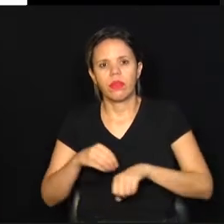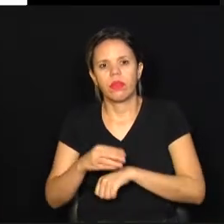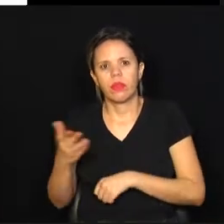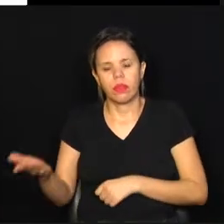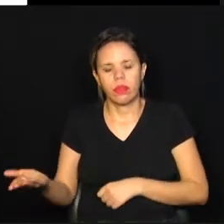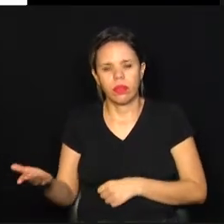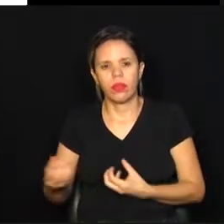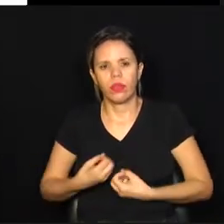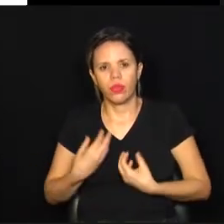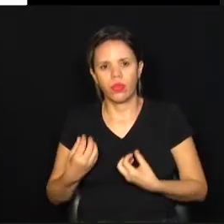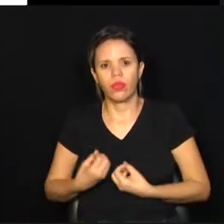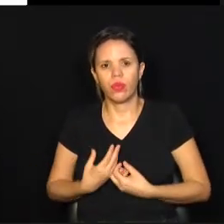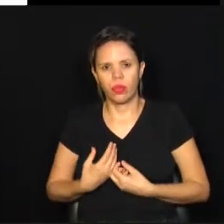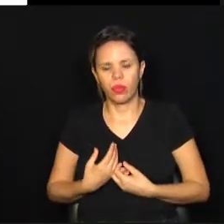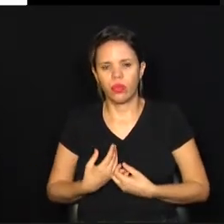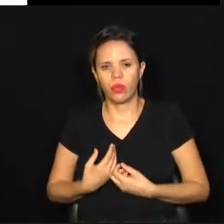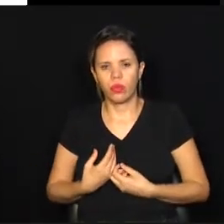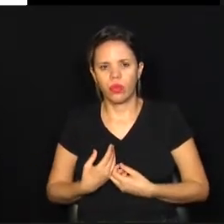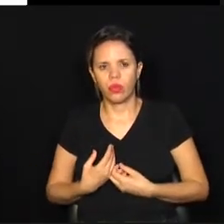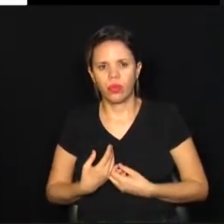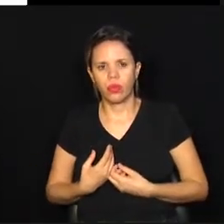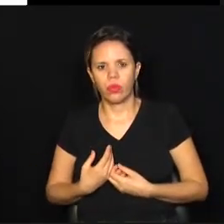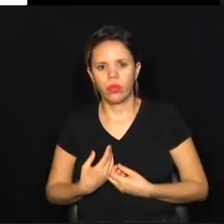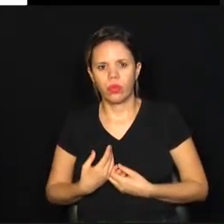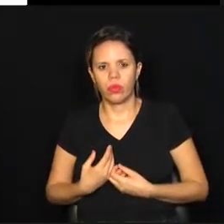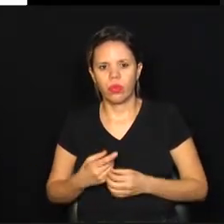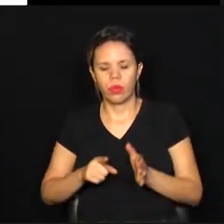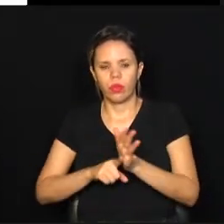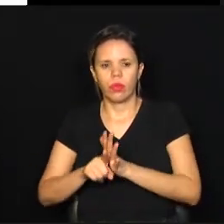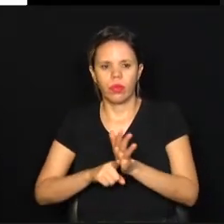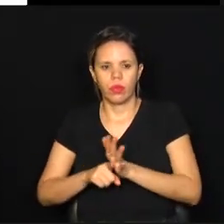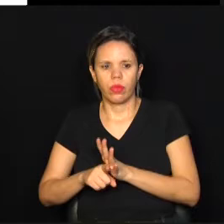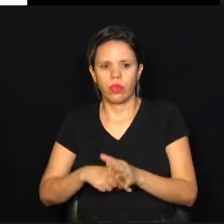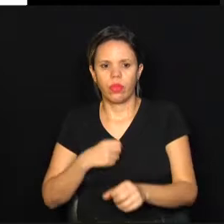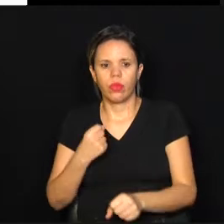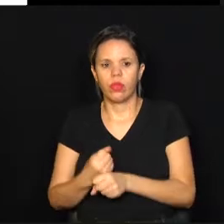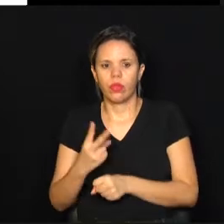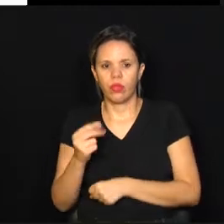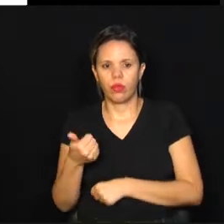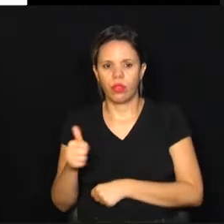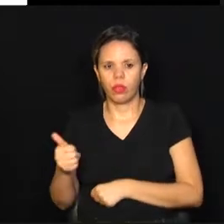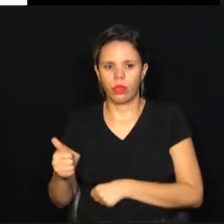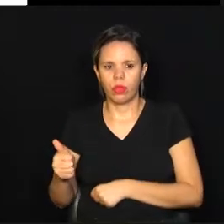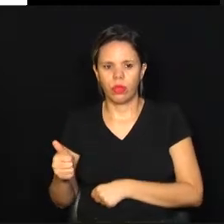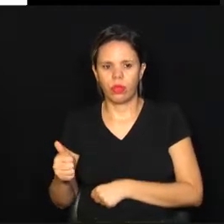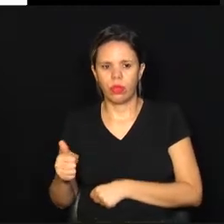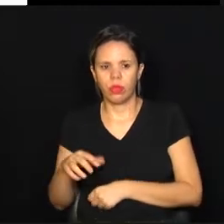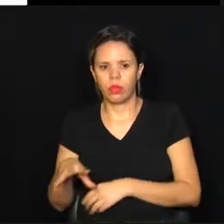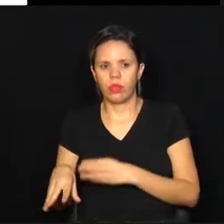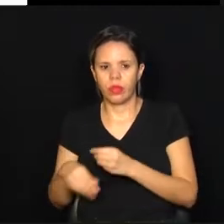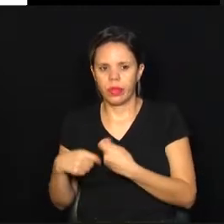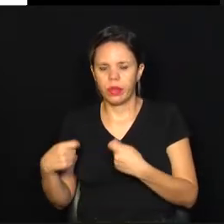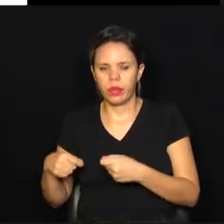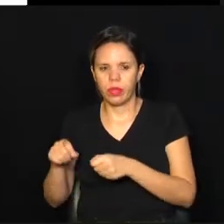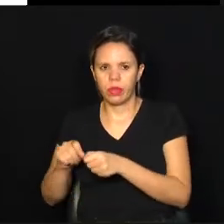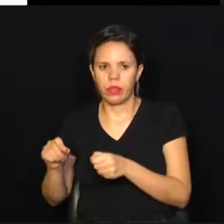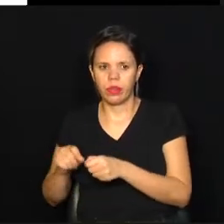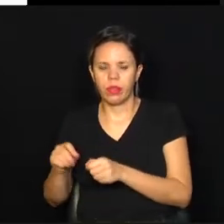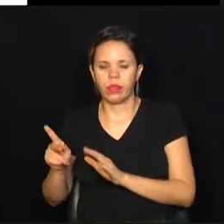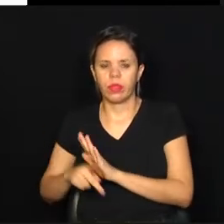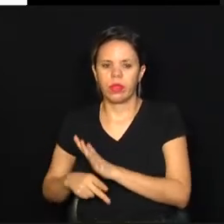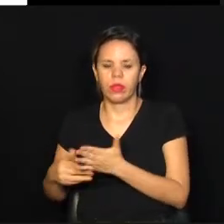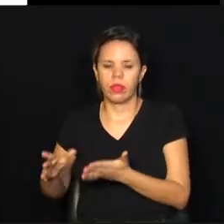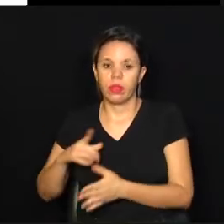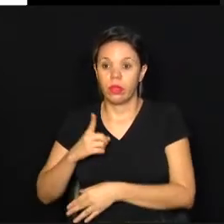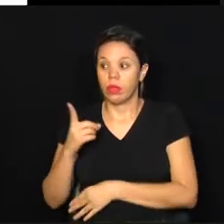algumas informações do PLIS, né, que foi feito lá em 2011, inclusive a gente precisa atualizar, né, o nosso PLIS, que ele já